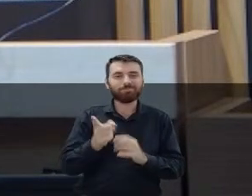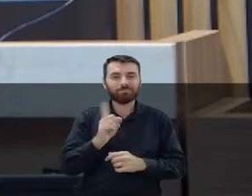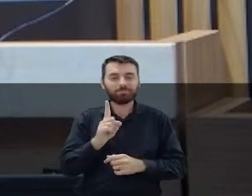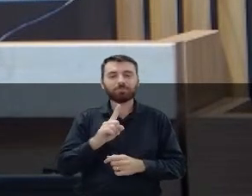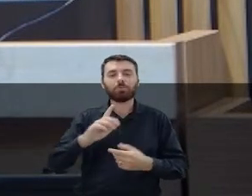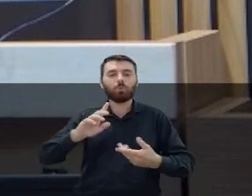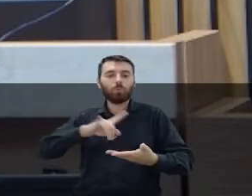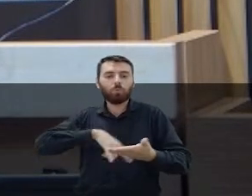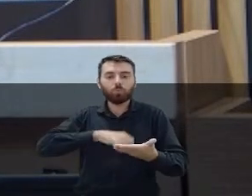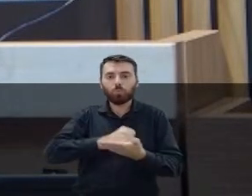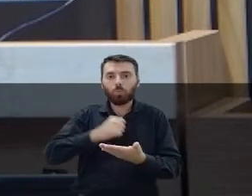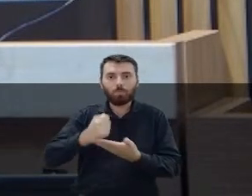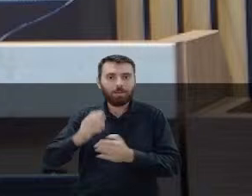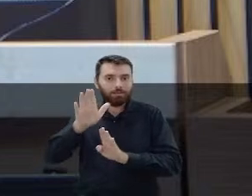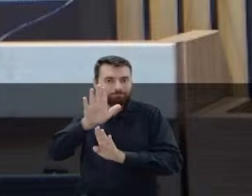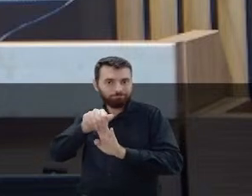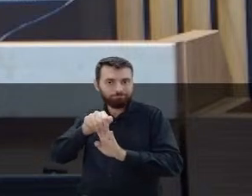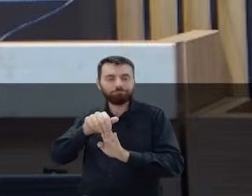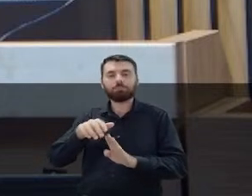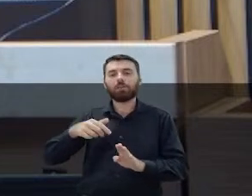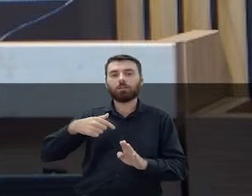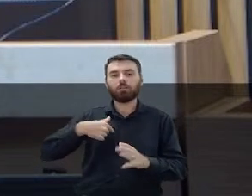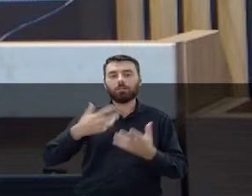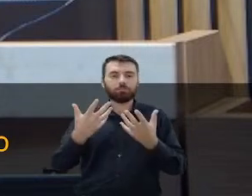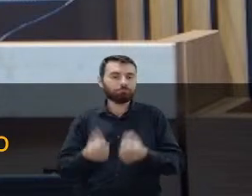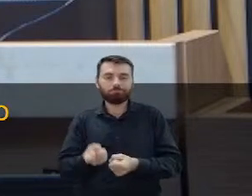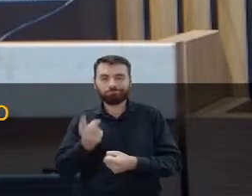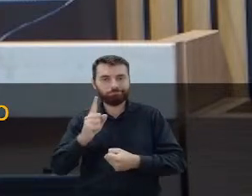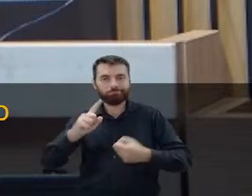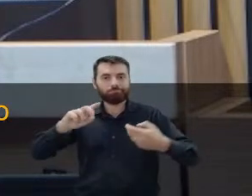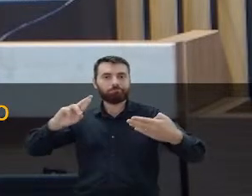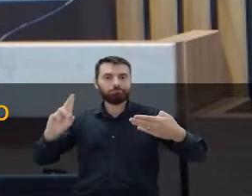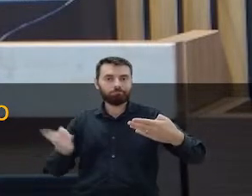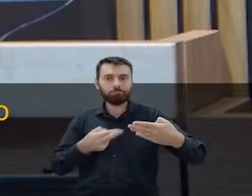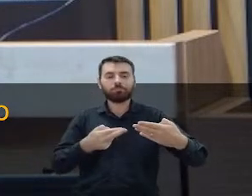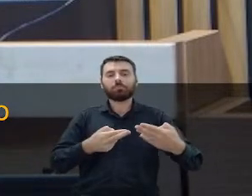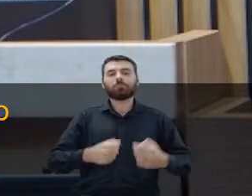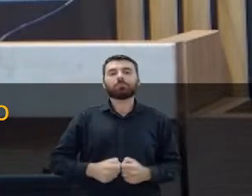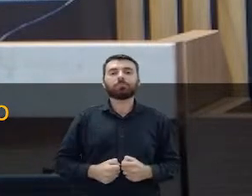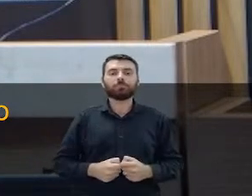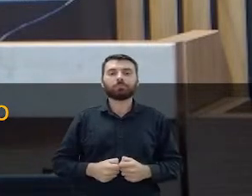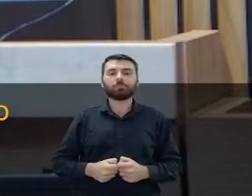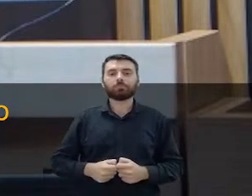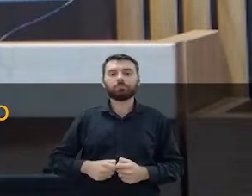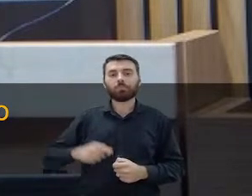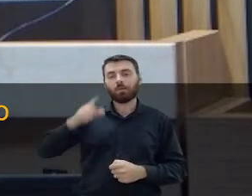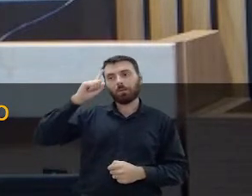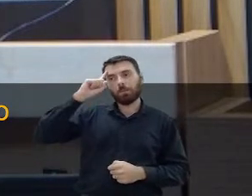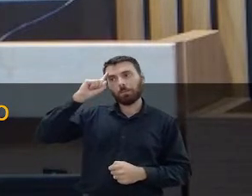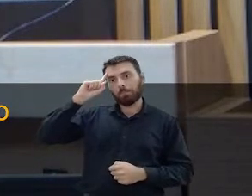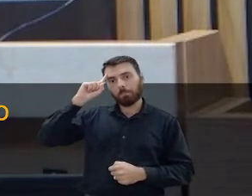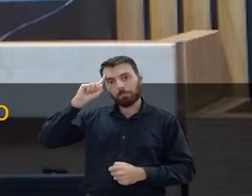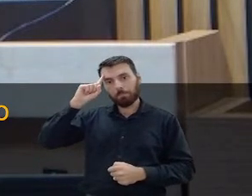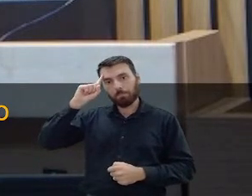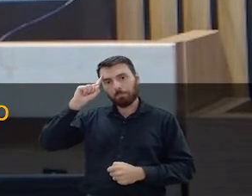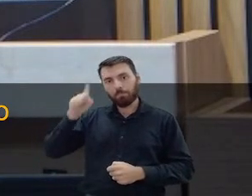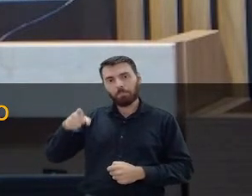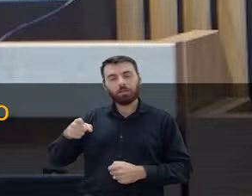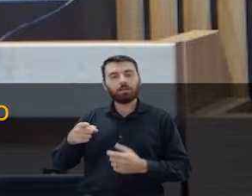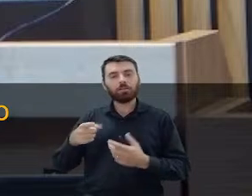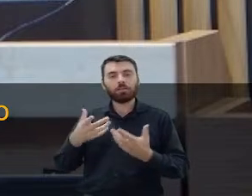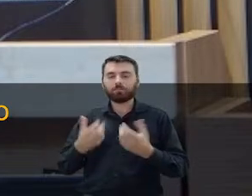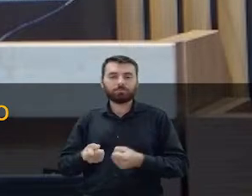apelo, no mérito, negar provimento ao recurso e indeferir o pedido de litigância de má-fé formulado